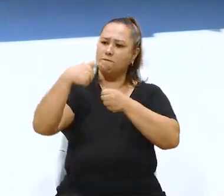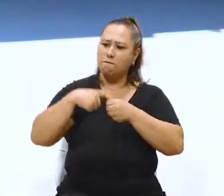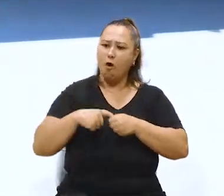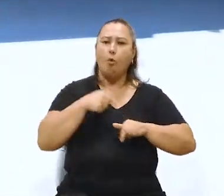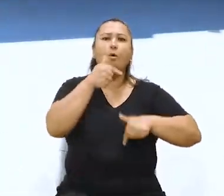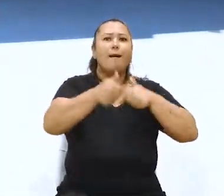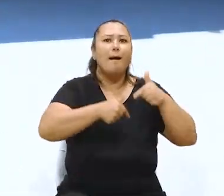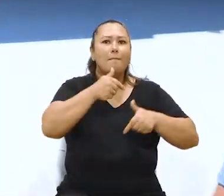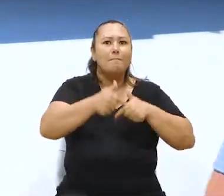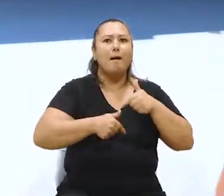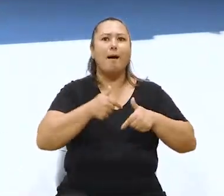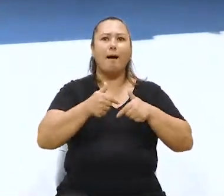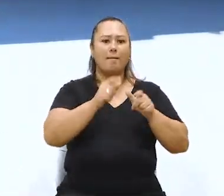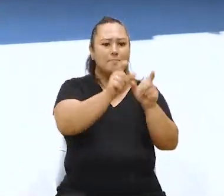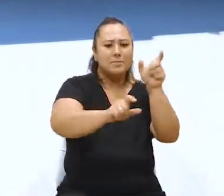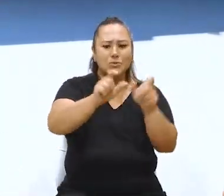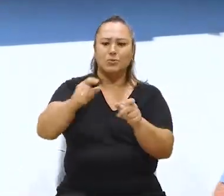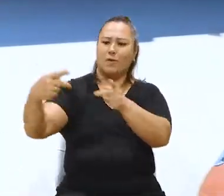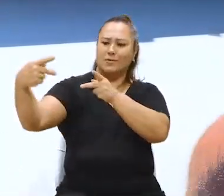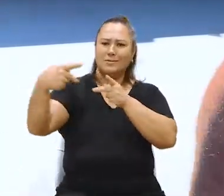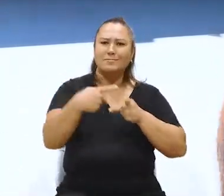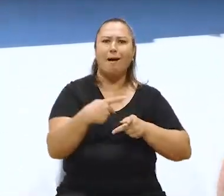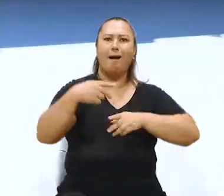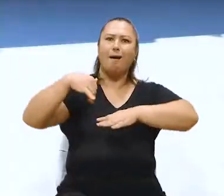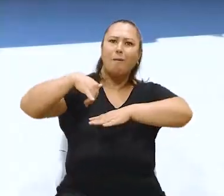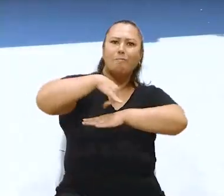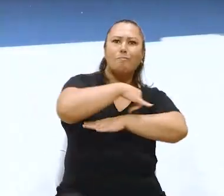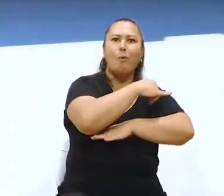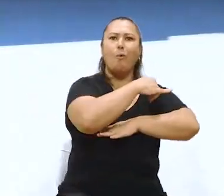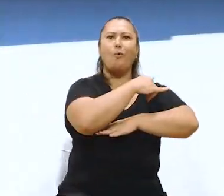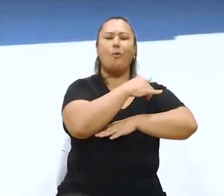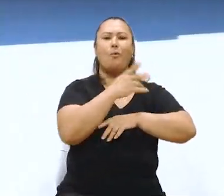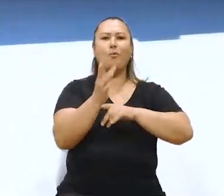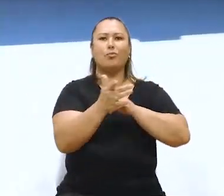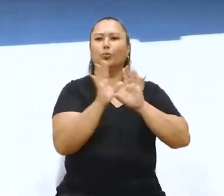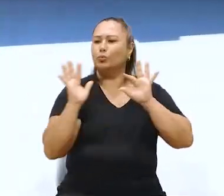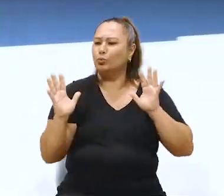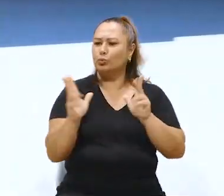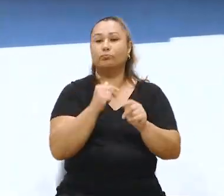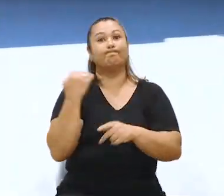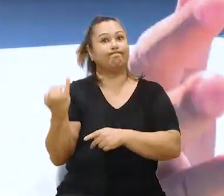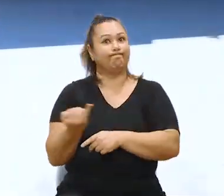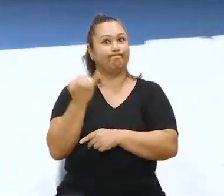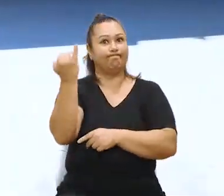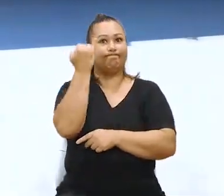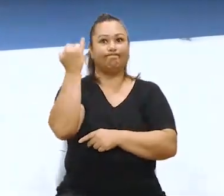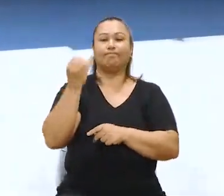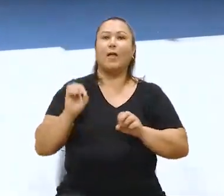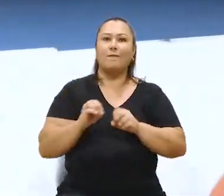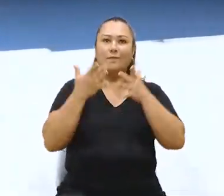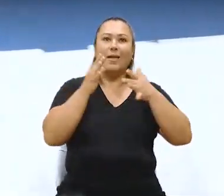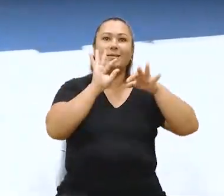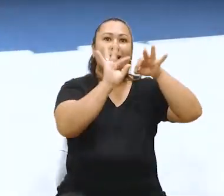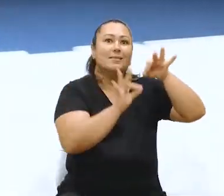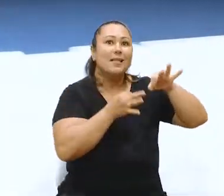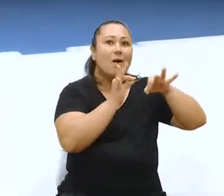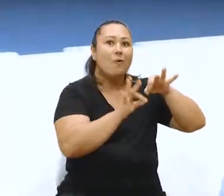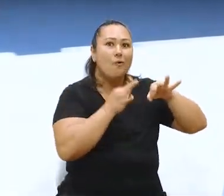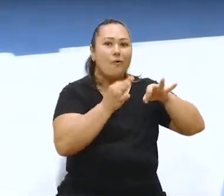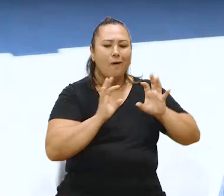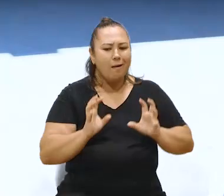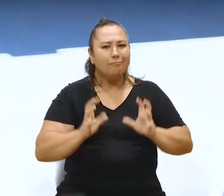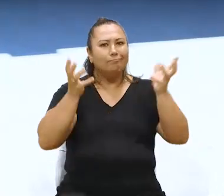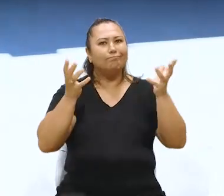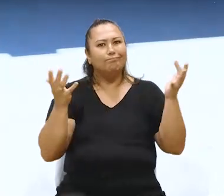que acabam retornando para emprego, para gente que vem visitar nossa cidade, aeroporto, pessoas, contatos. Muito